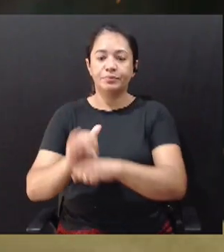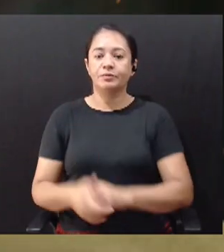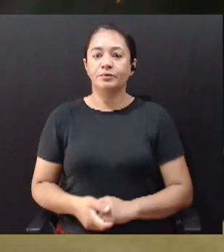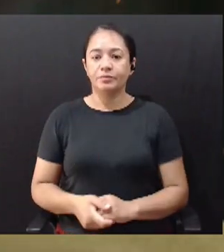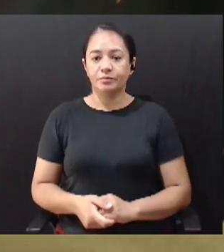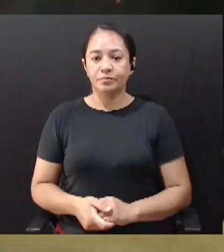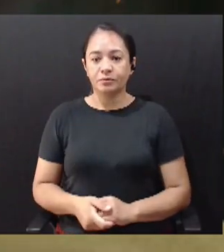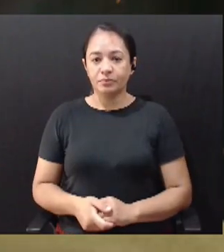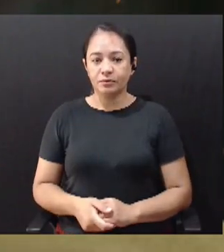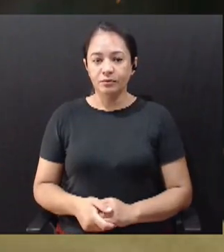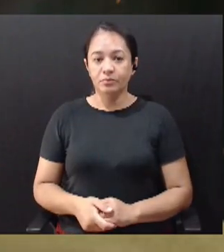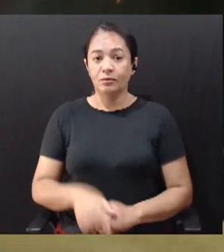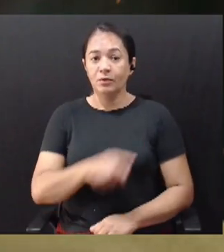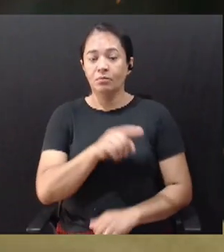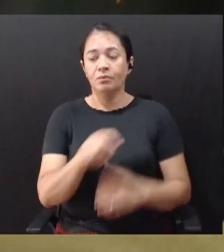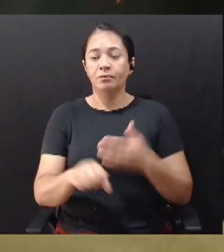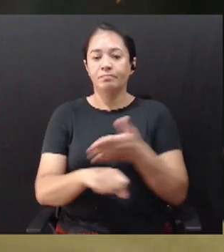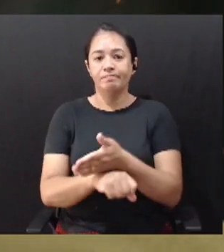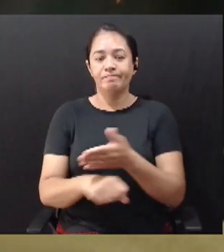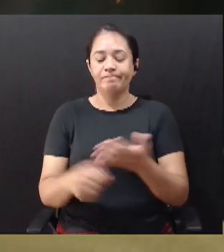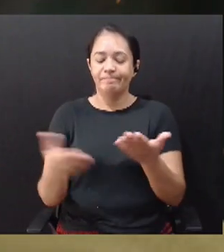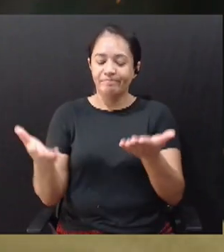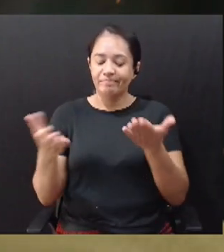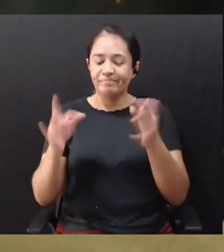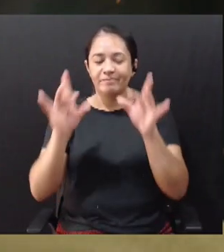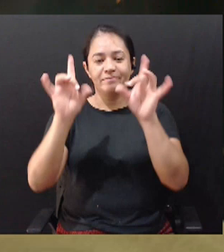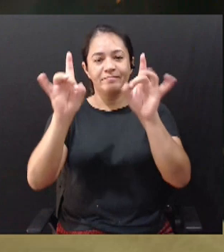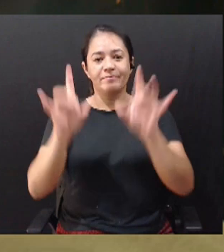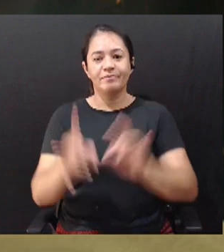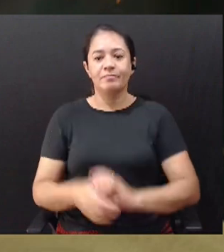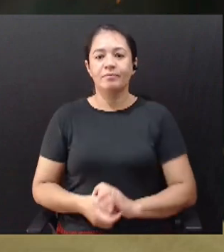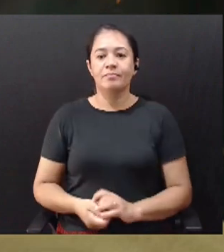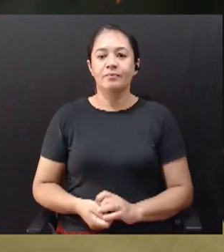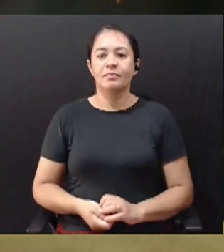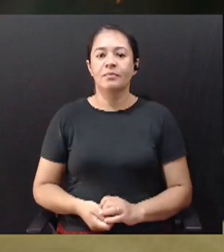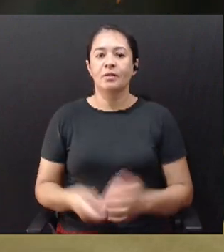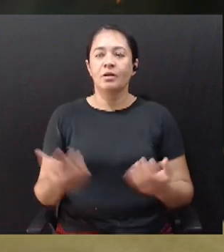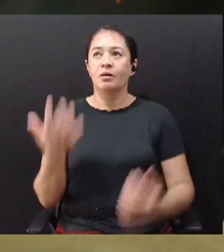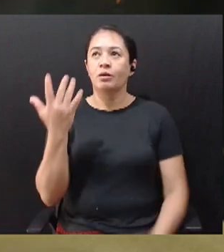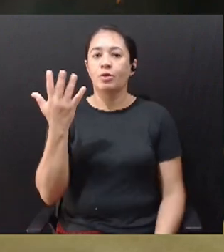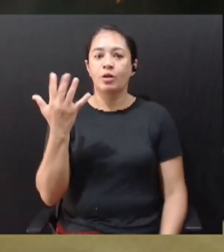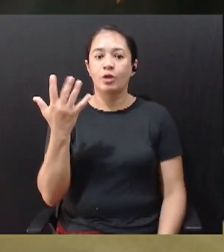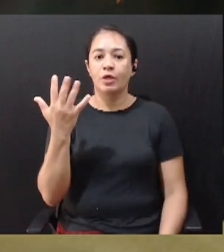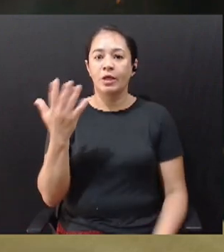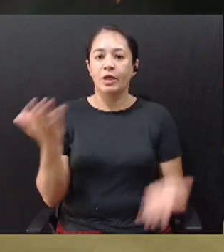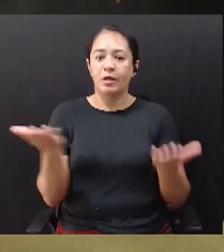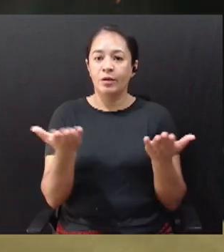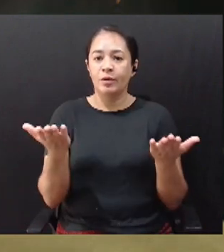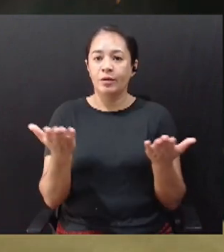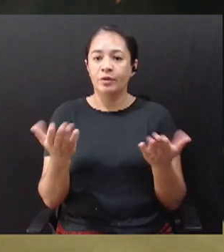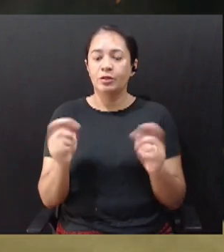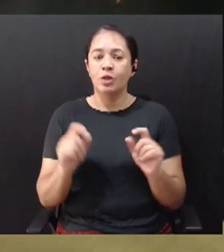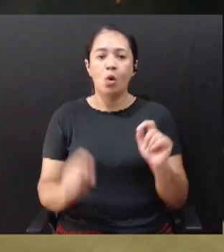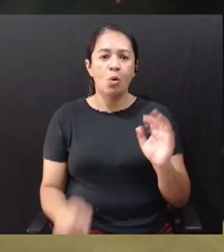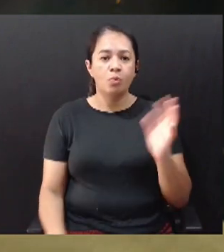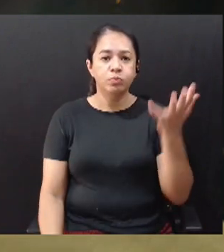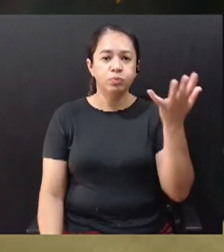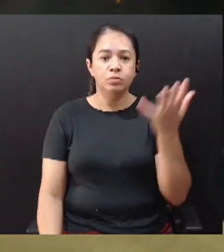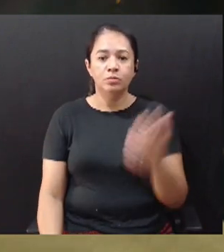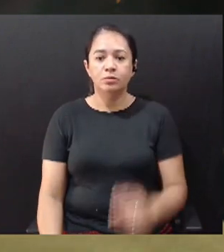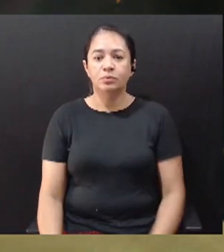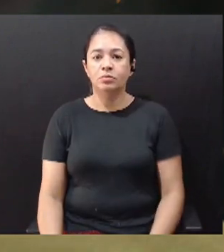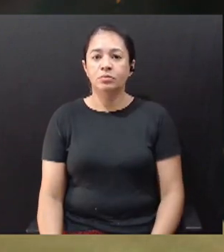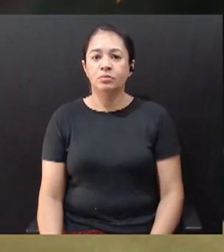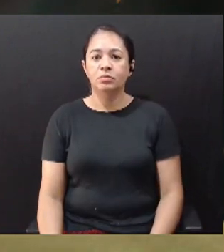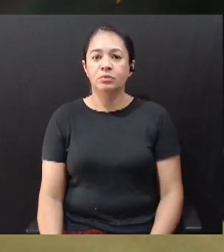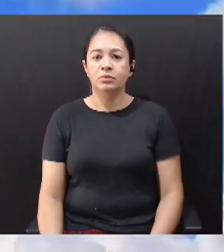você participe, é convidado especial, tá bom? Previsão do tempo para esse final de semana, vamos lá ver o que acontece no final de semana. Vai ter uma